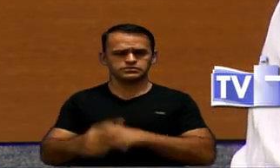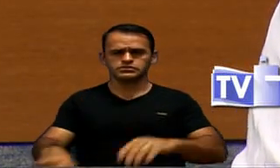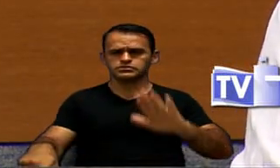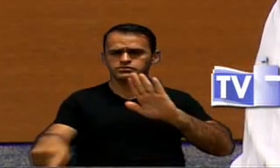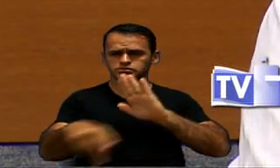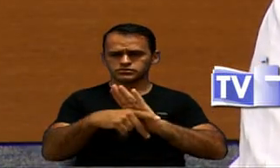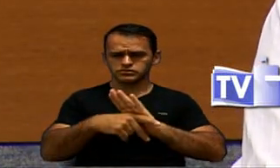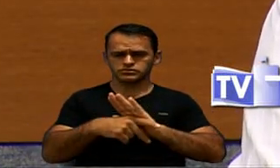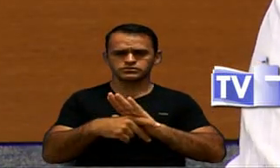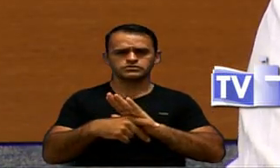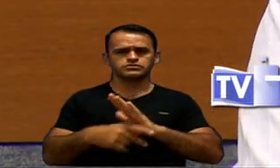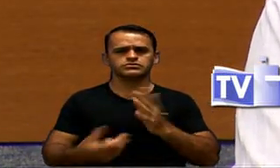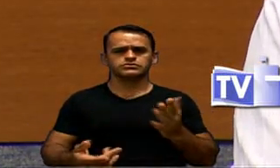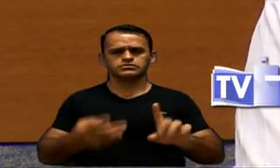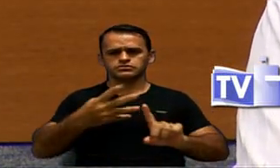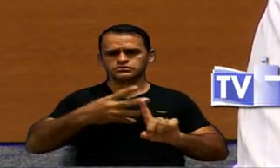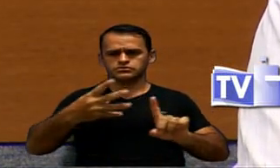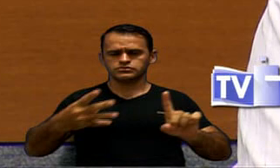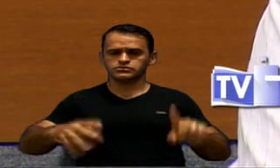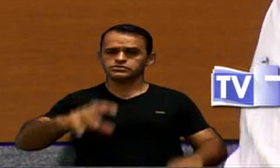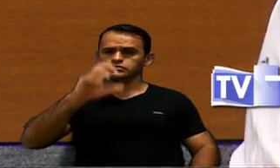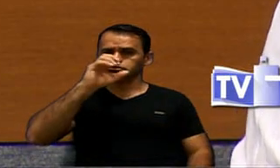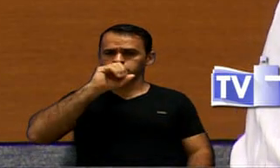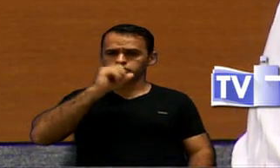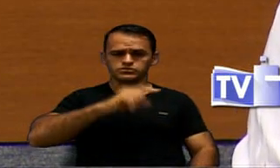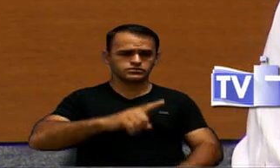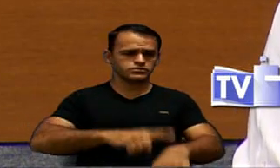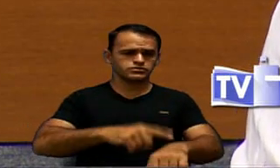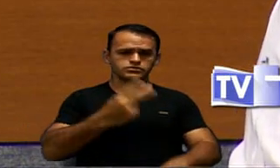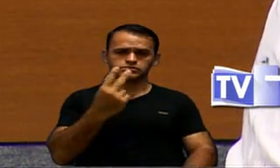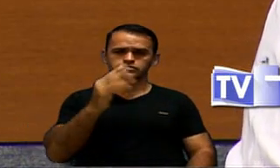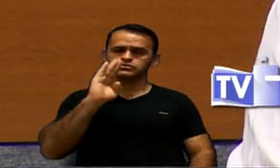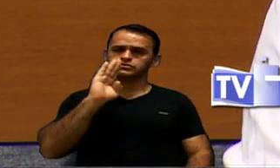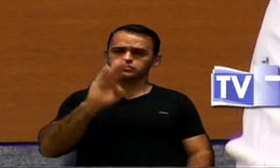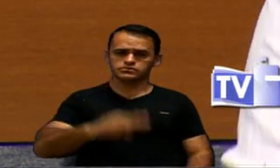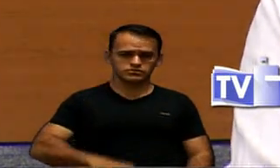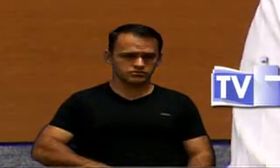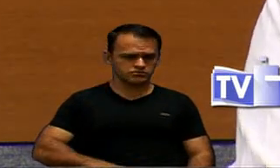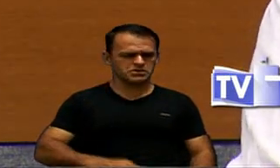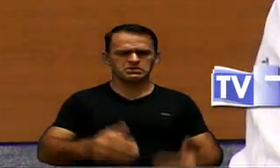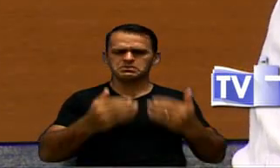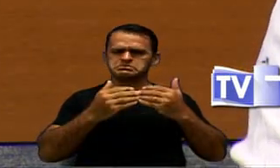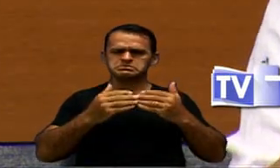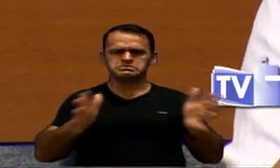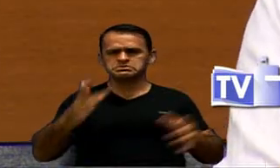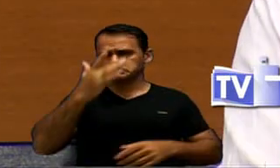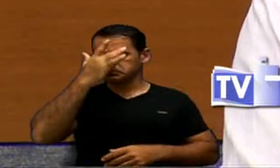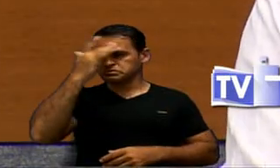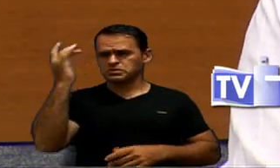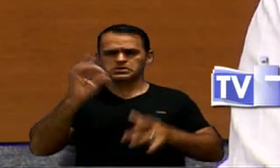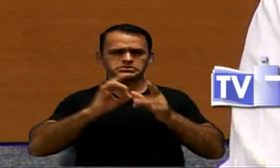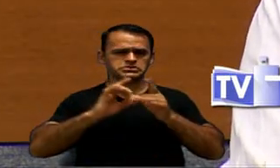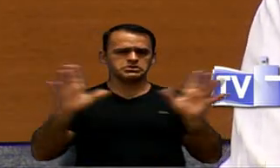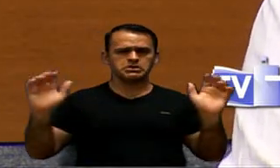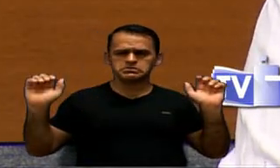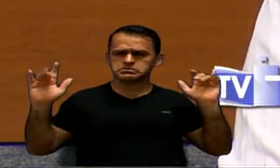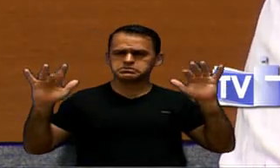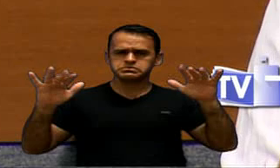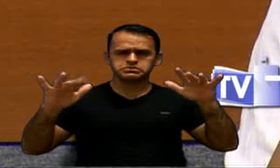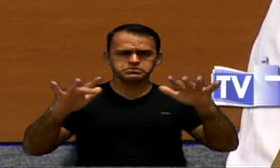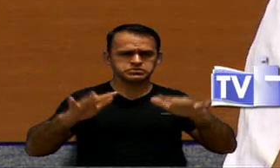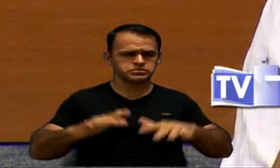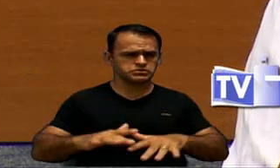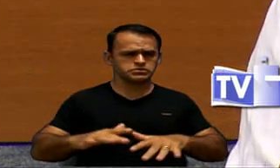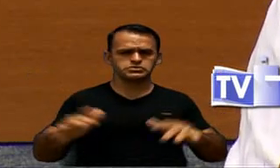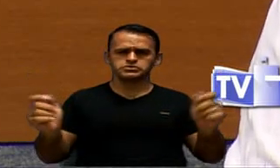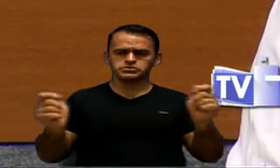Vai ser sábado, às 14 horas, no Palácio da Cidadania. E é aberto ao público. Claro que temos a ênfase com